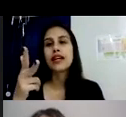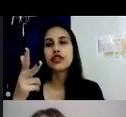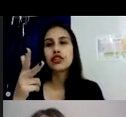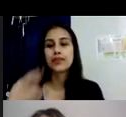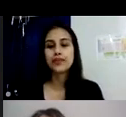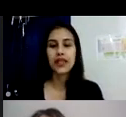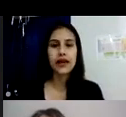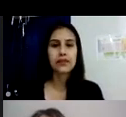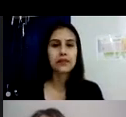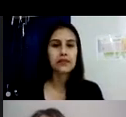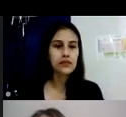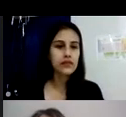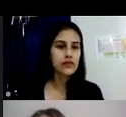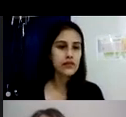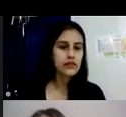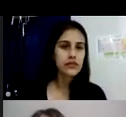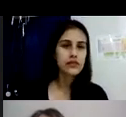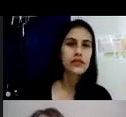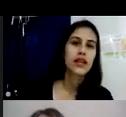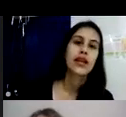para creche, tá?